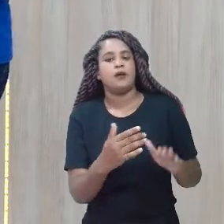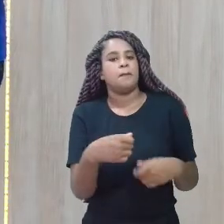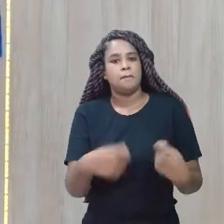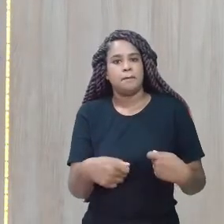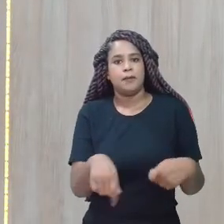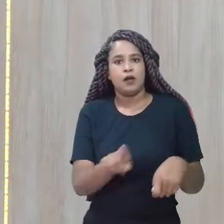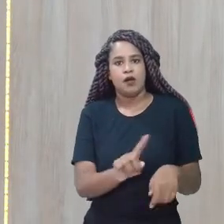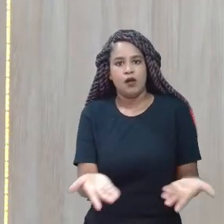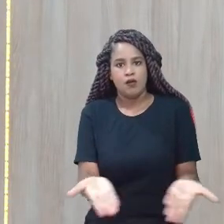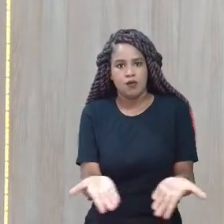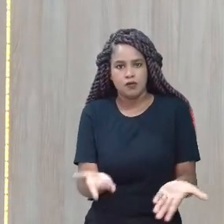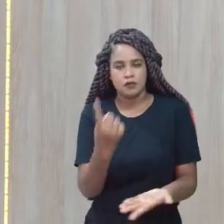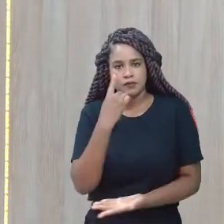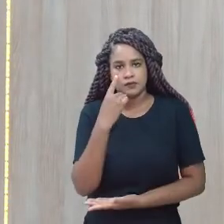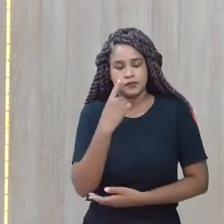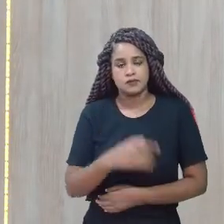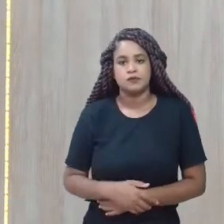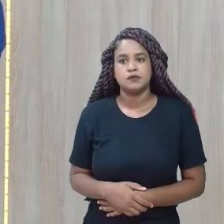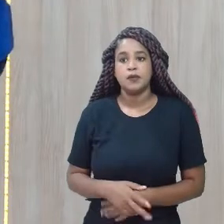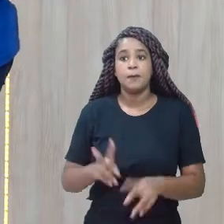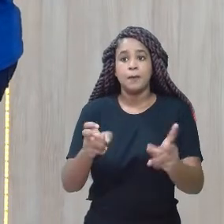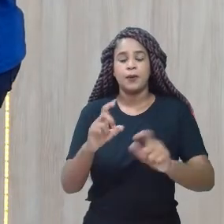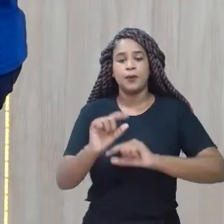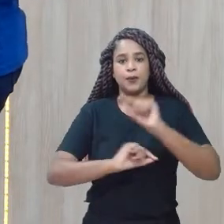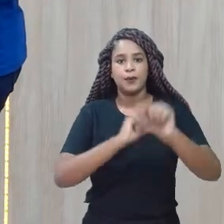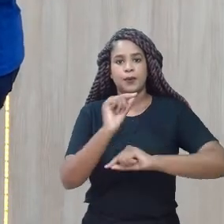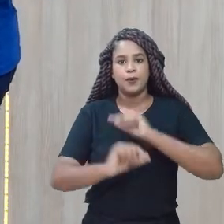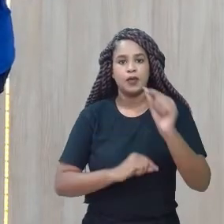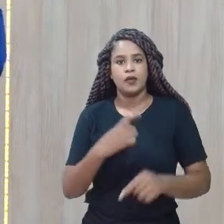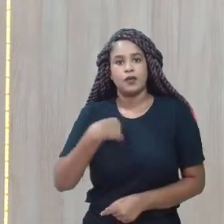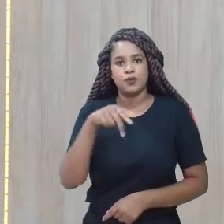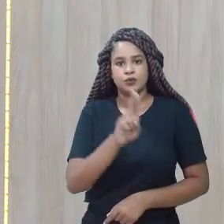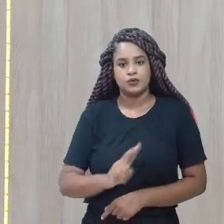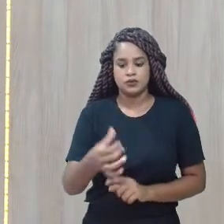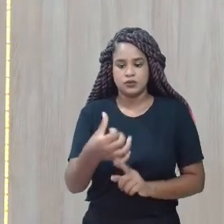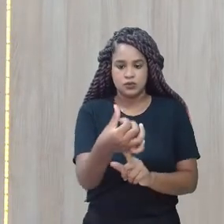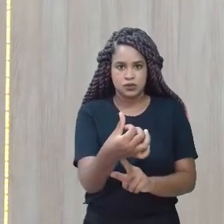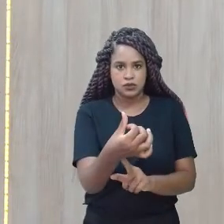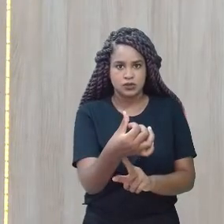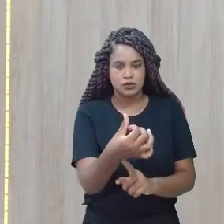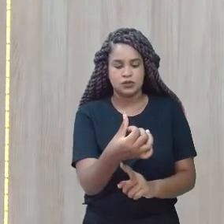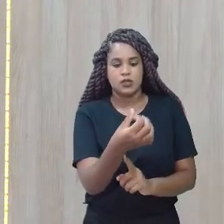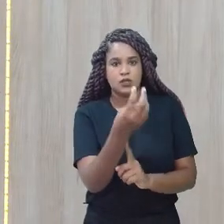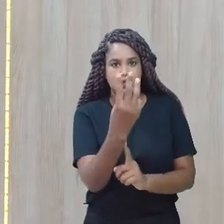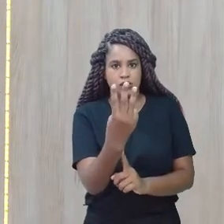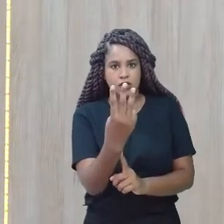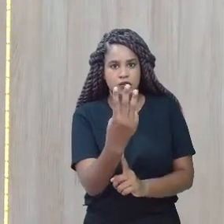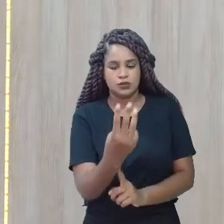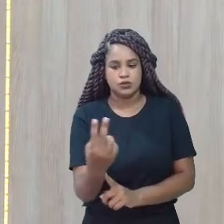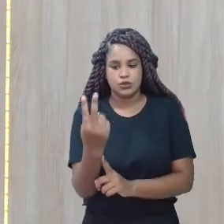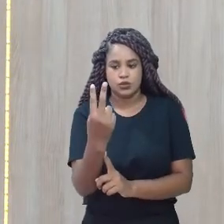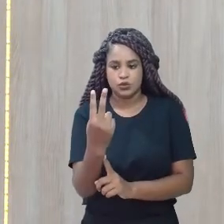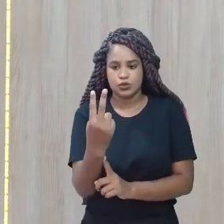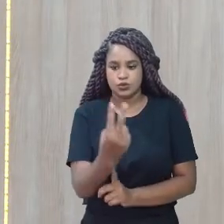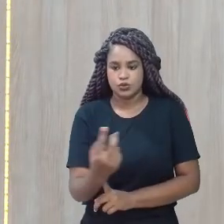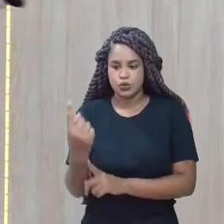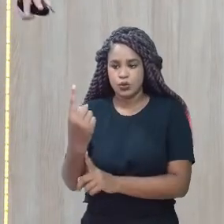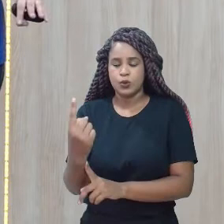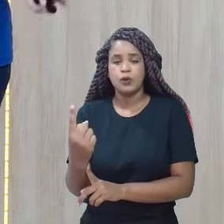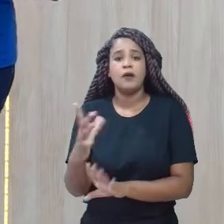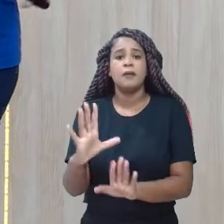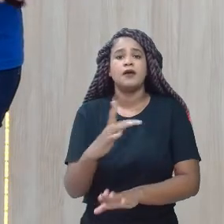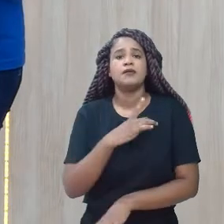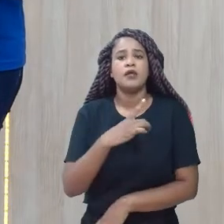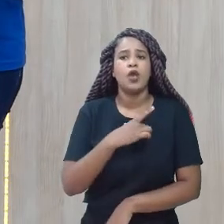nas divisões, tá certo? A gente percebe que eu usei o 6, o 3, o 2 e o 1. Mas fora esses números, não tem